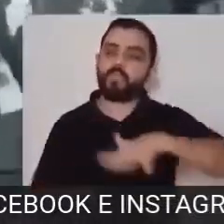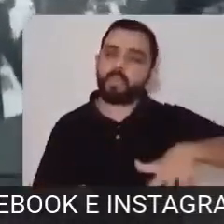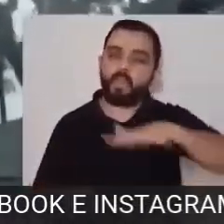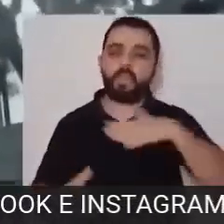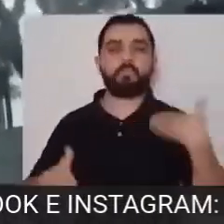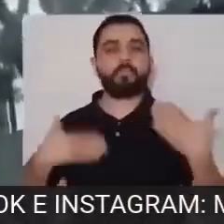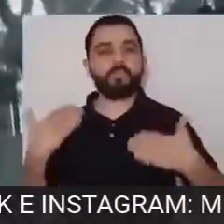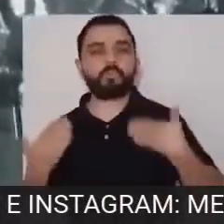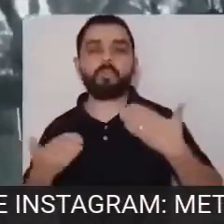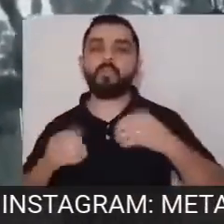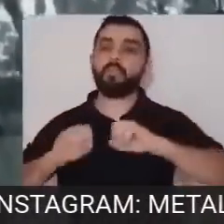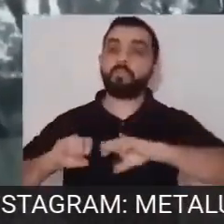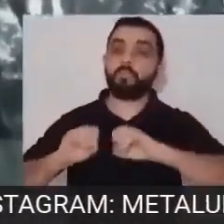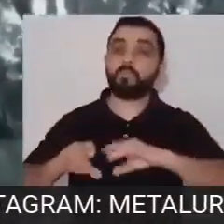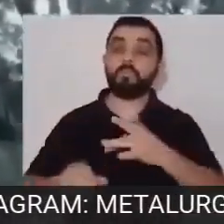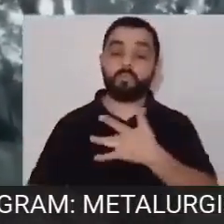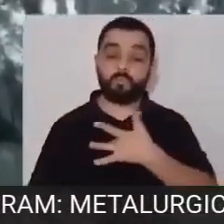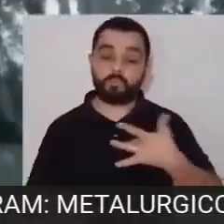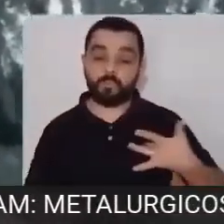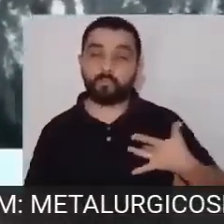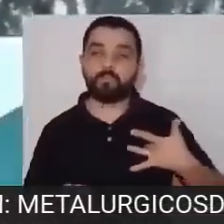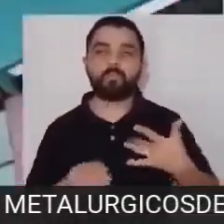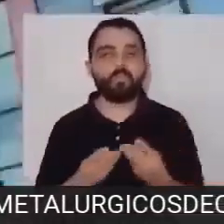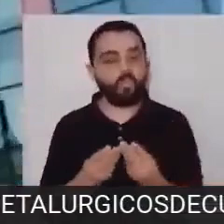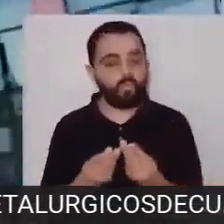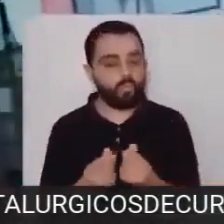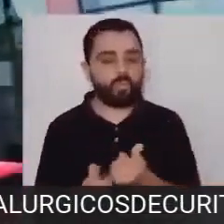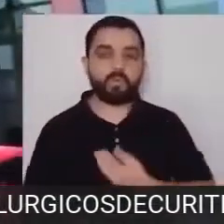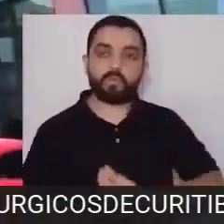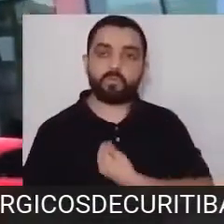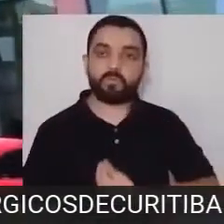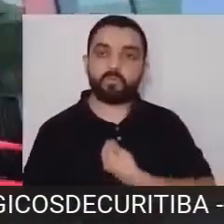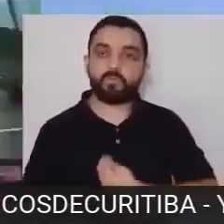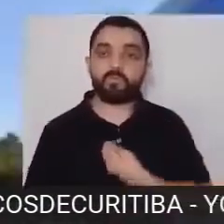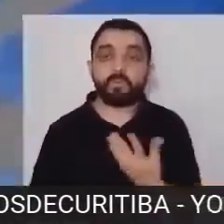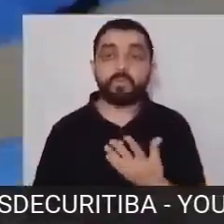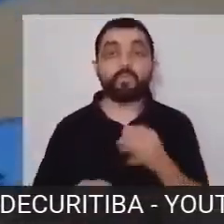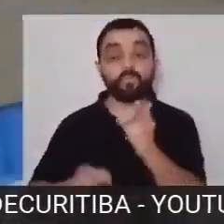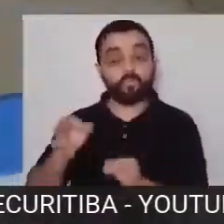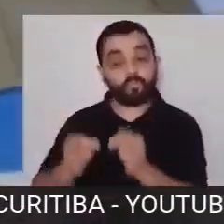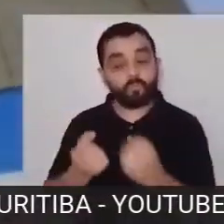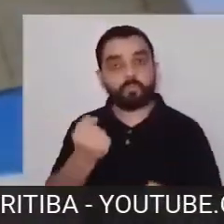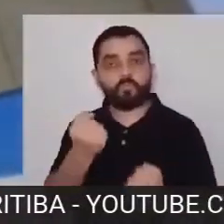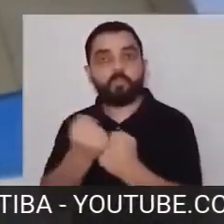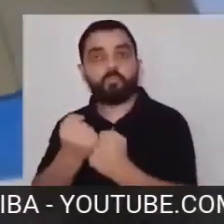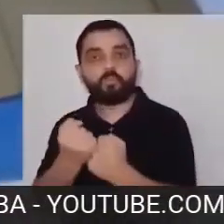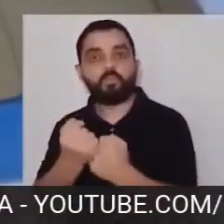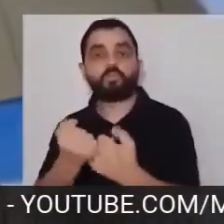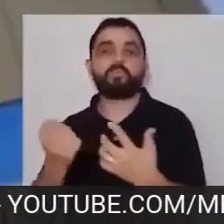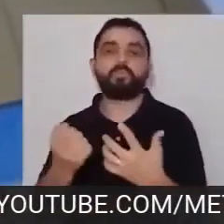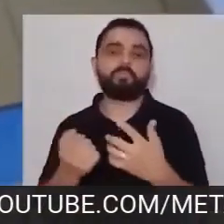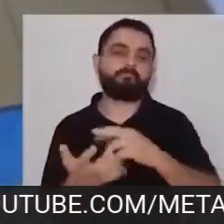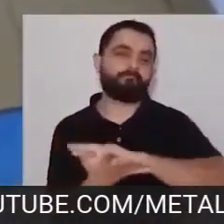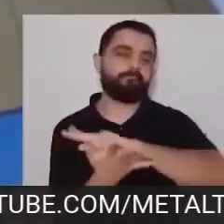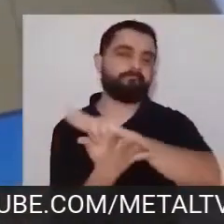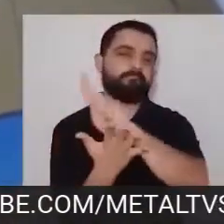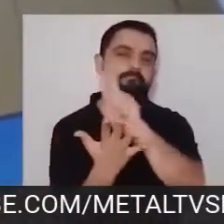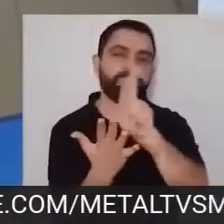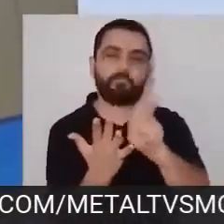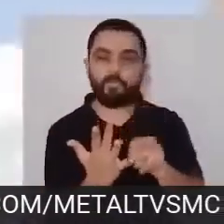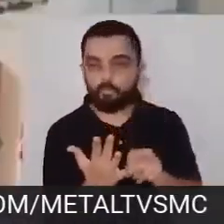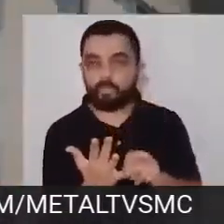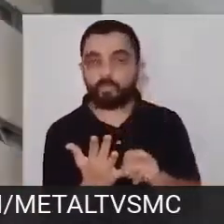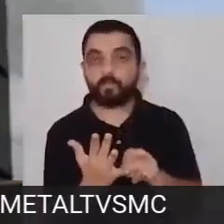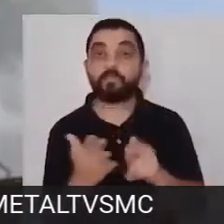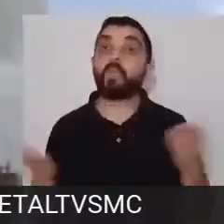dependentes. Áreas de lazer, educação, qualidade de vida, saúde, suporte nas áreas jurídica, contábil e vários